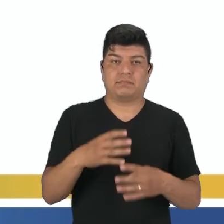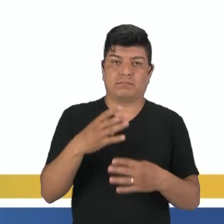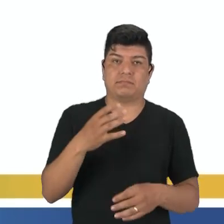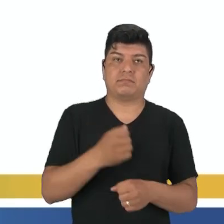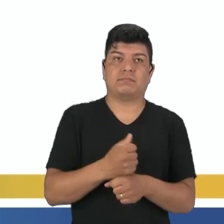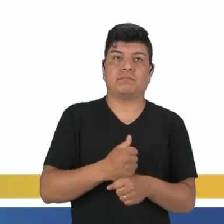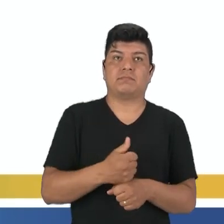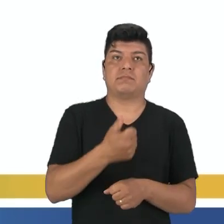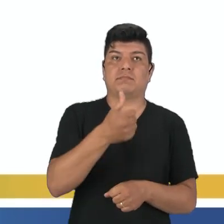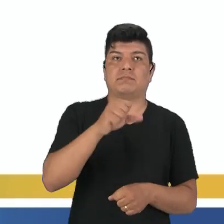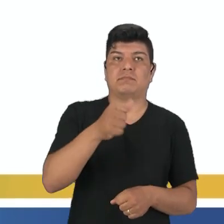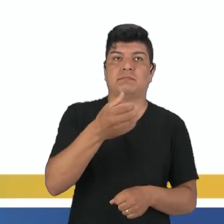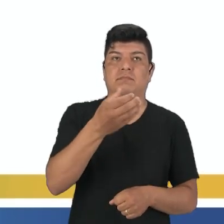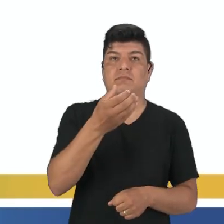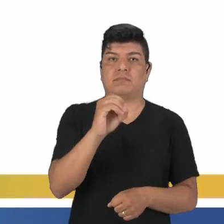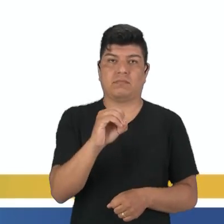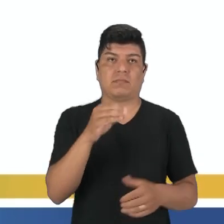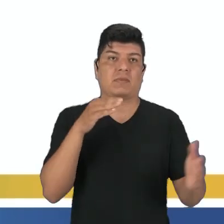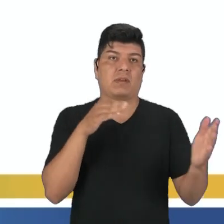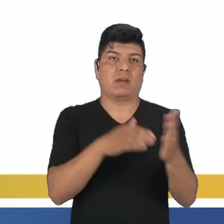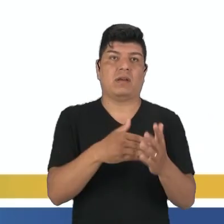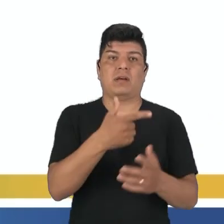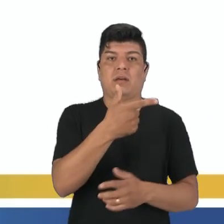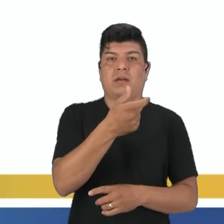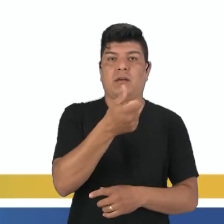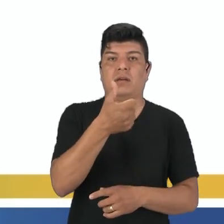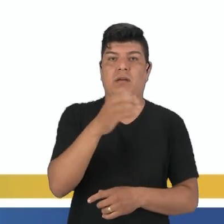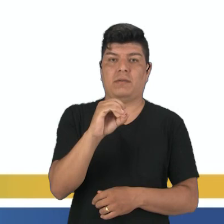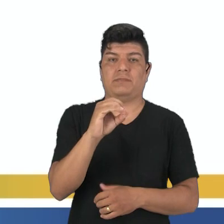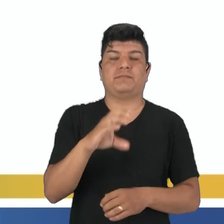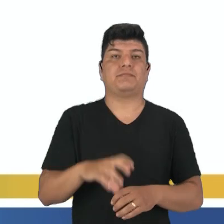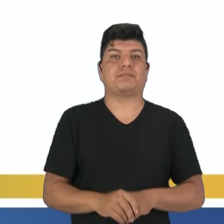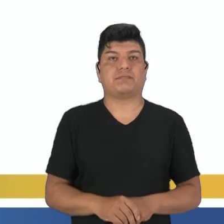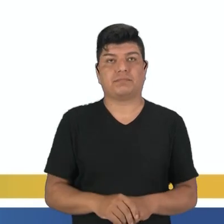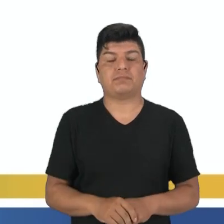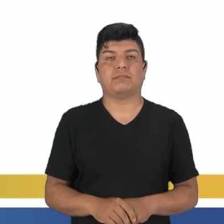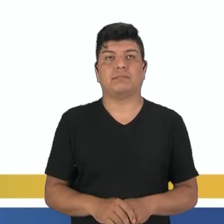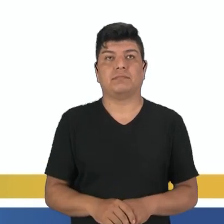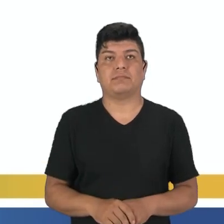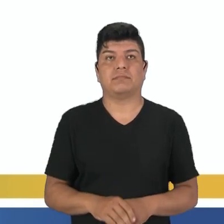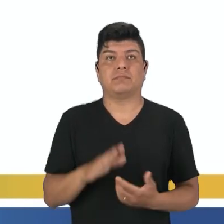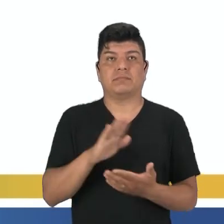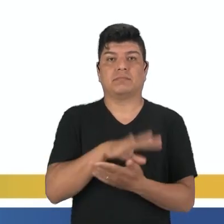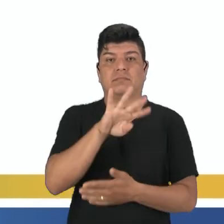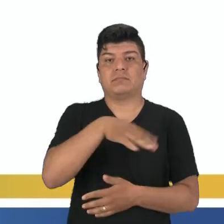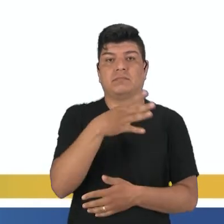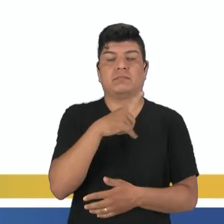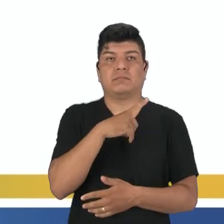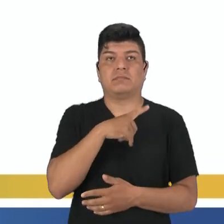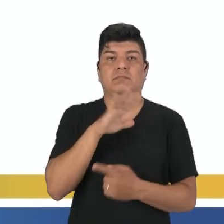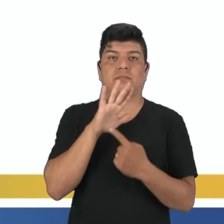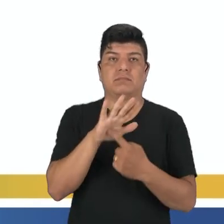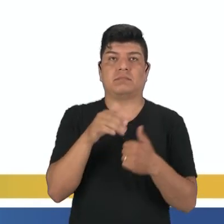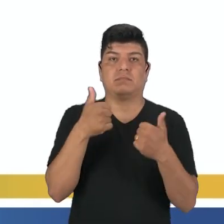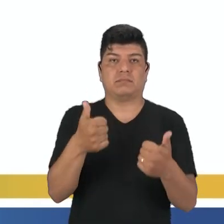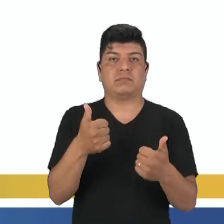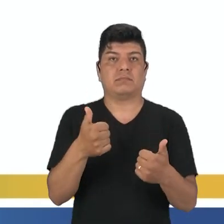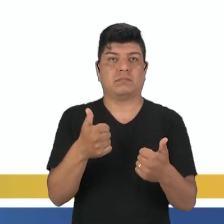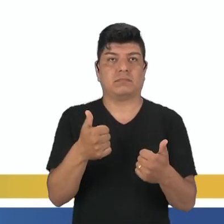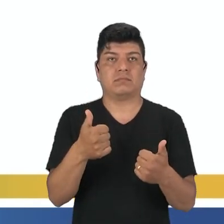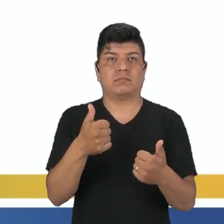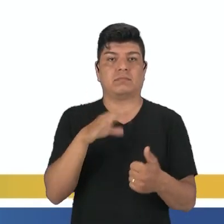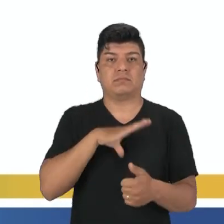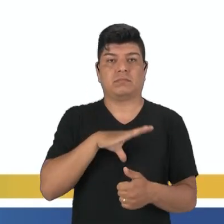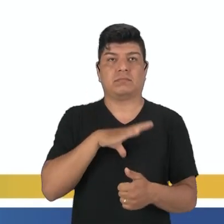de 1960 até 2010. E aí nós temos alguns gráficos mostrando isso, certinho, a